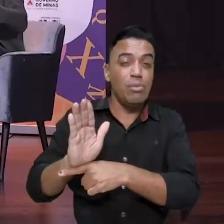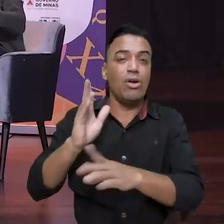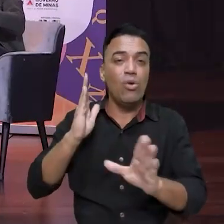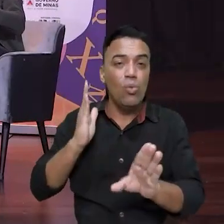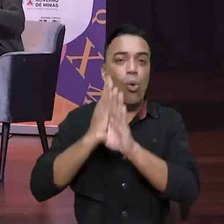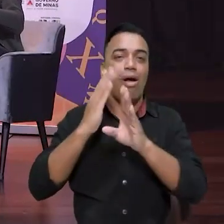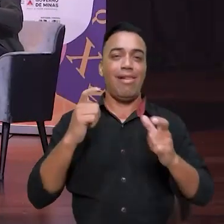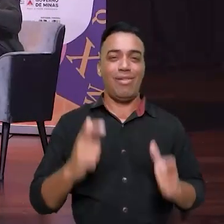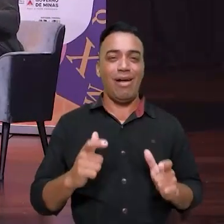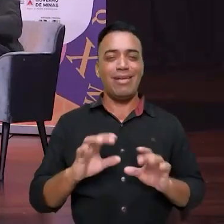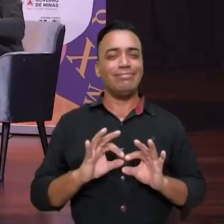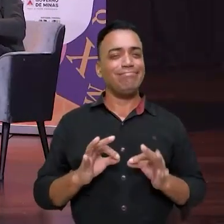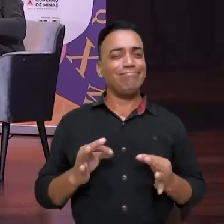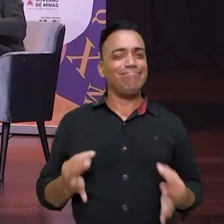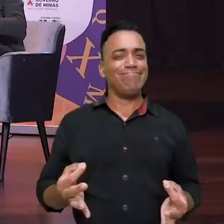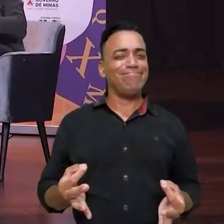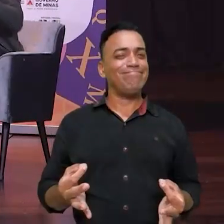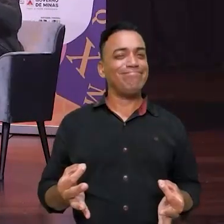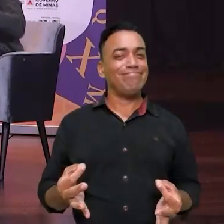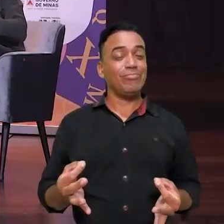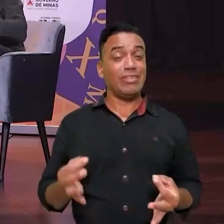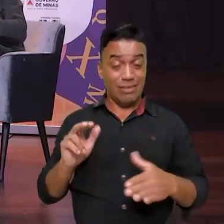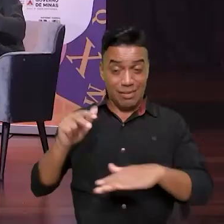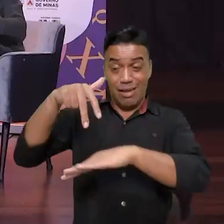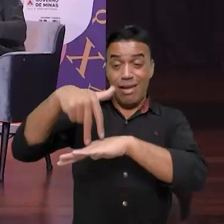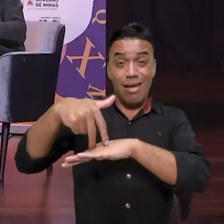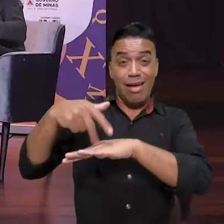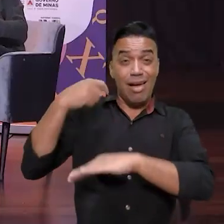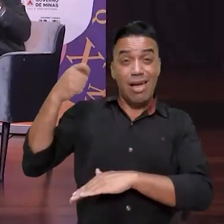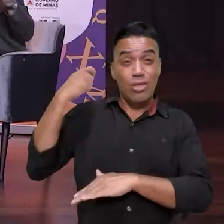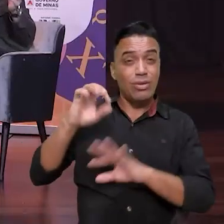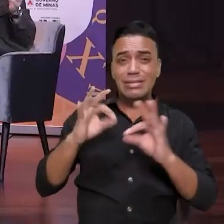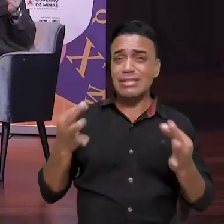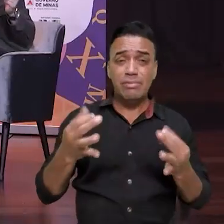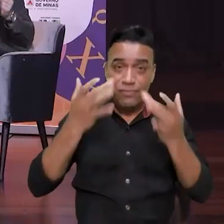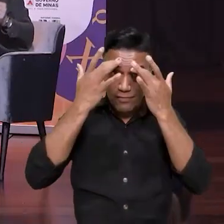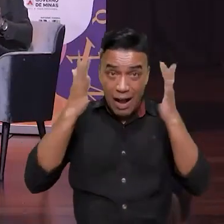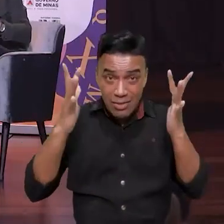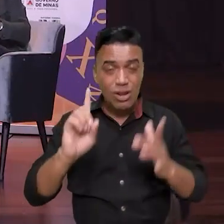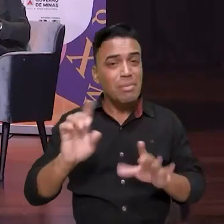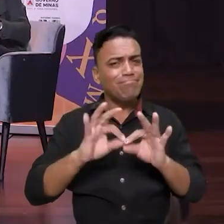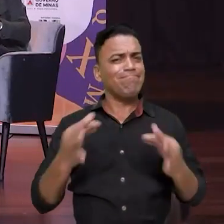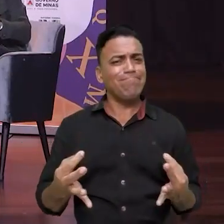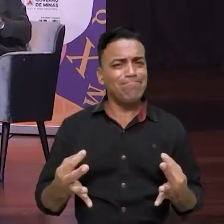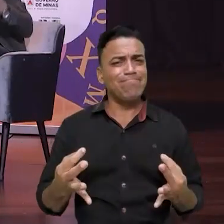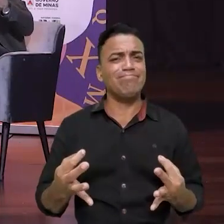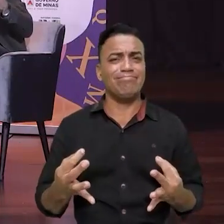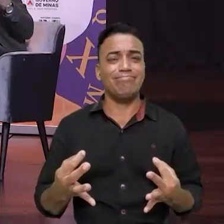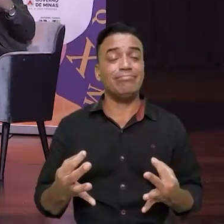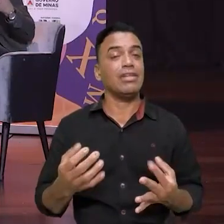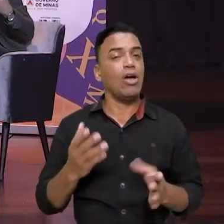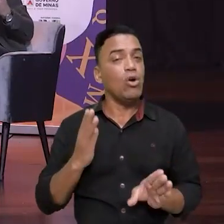esse lugar mais simples. Atuar é simples, é muito simples. Não é fácil, mas é muito simples. E a